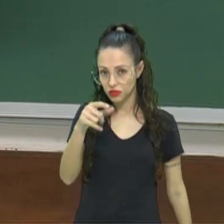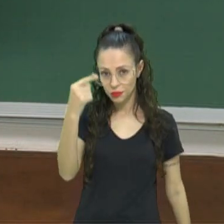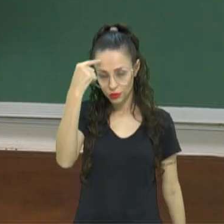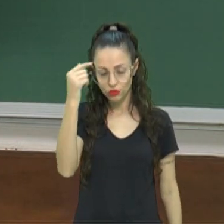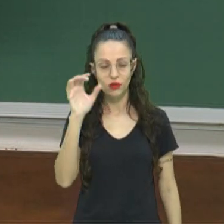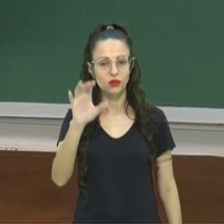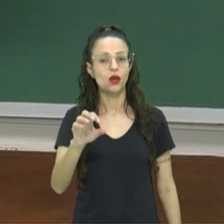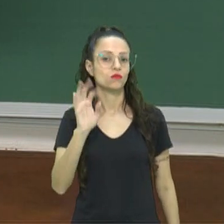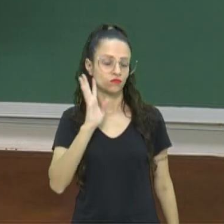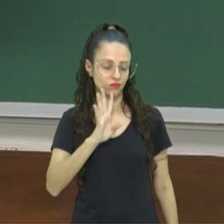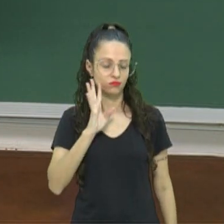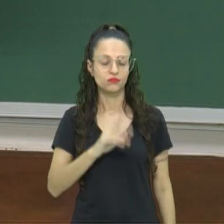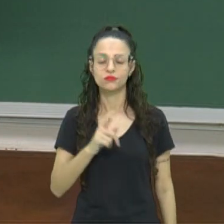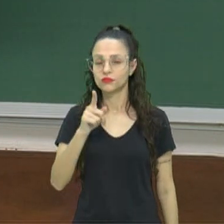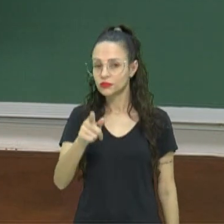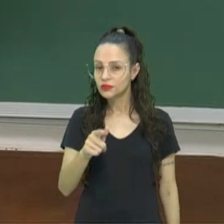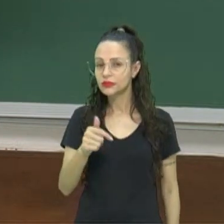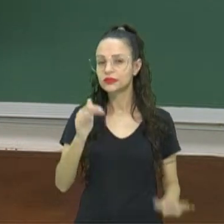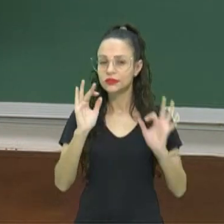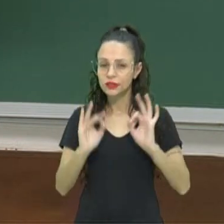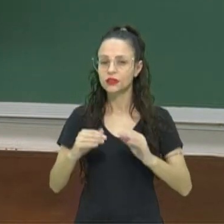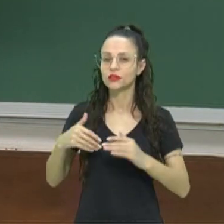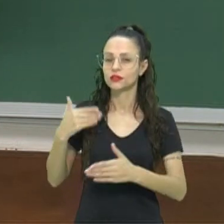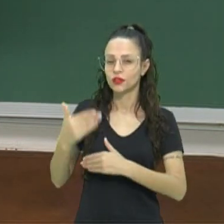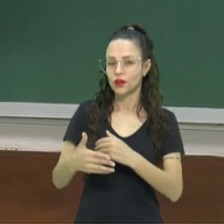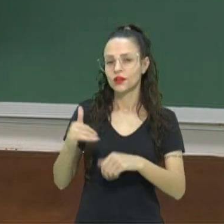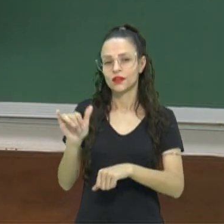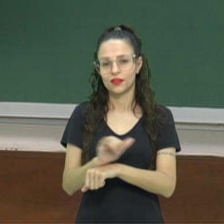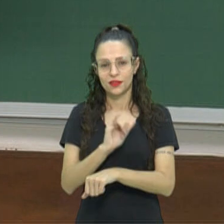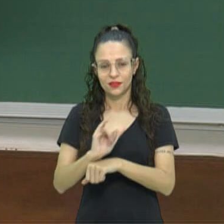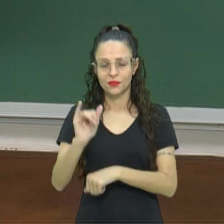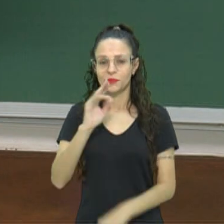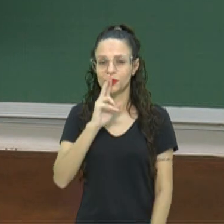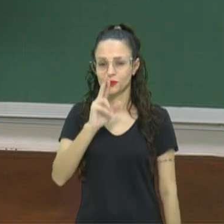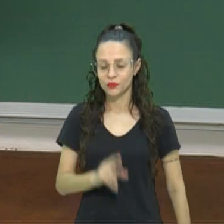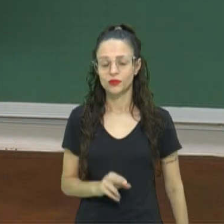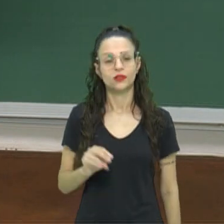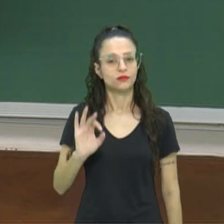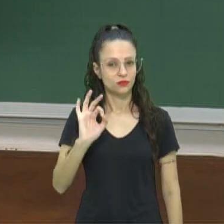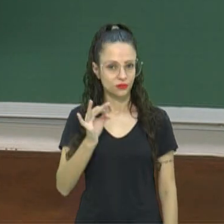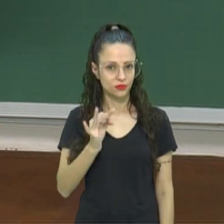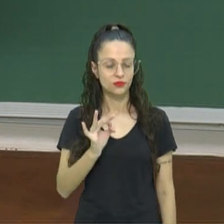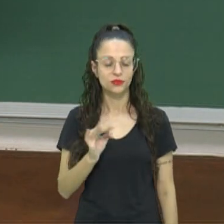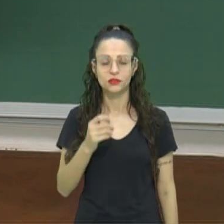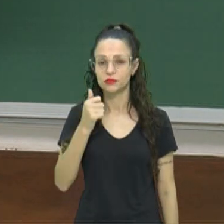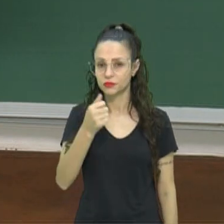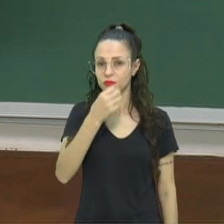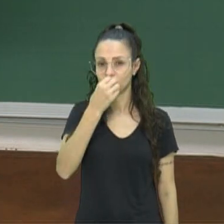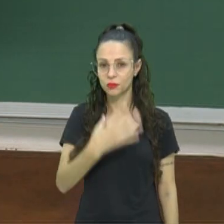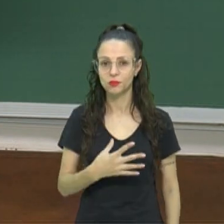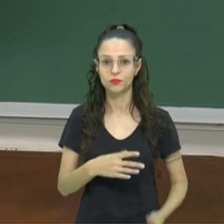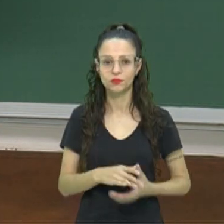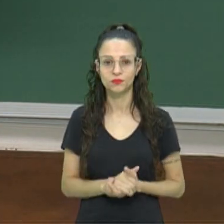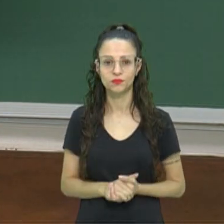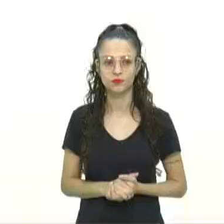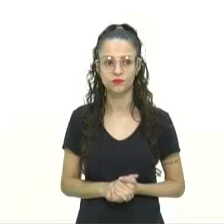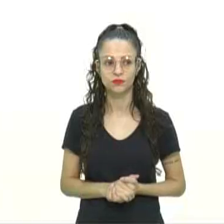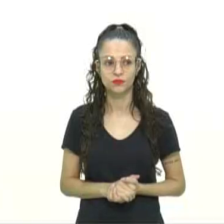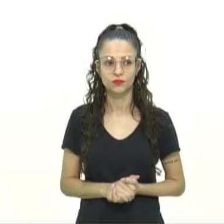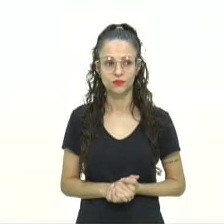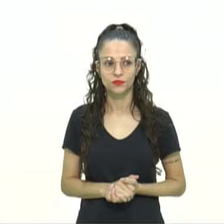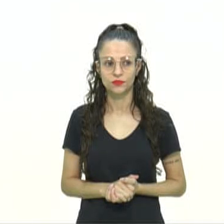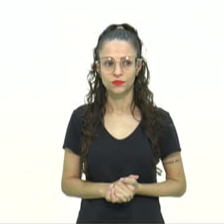assim, que legal, você já está desenvolvendo estratégias para resolver. E é válida, tá bom? Então, vamos lá. Ó.